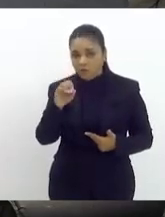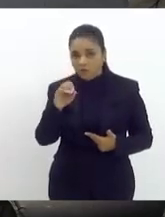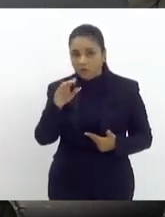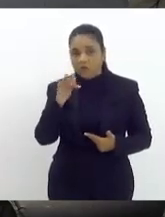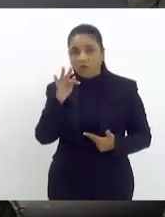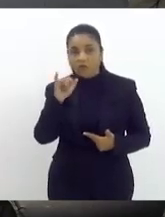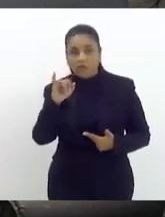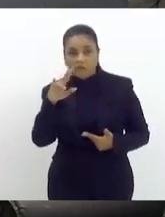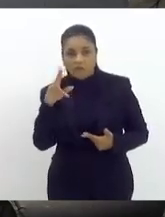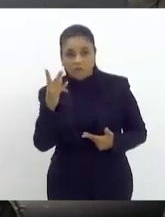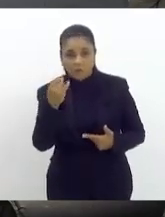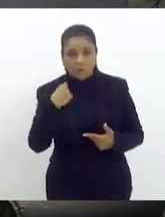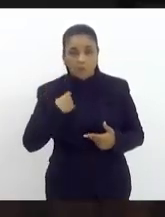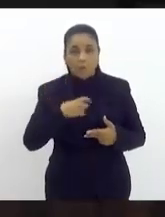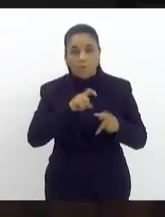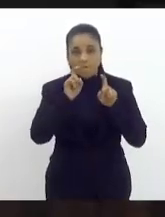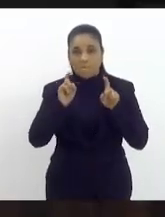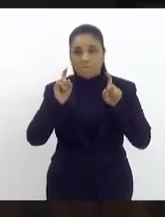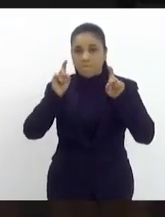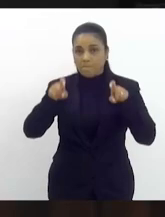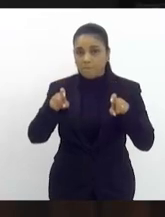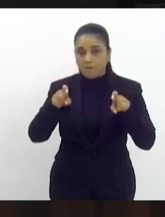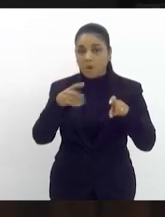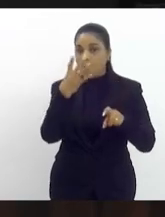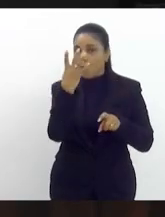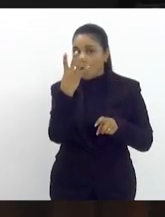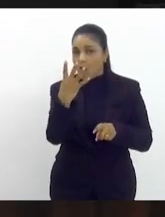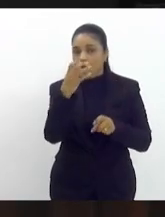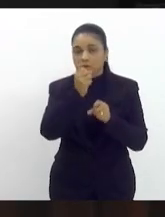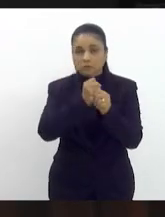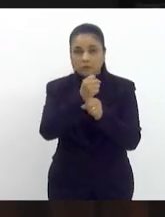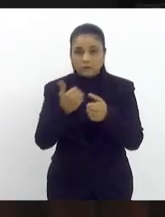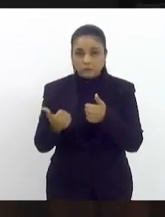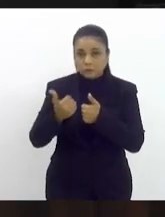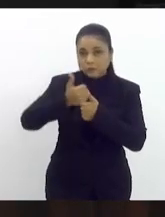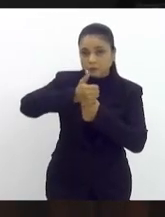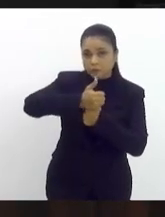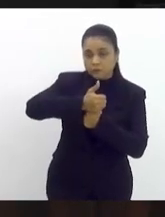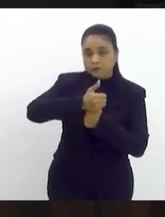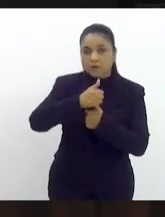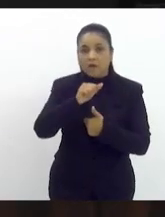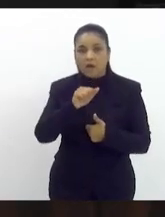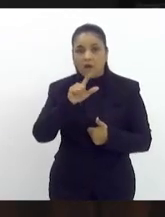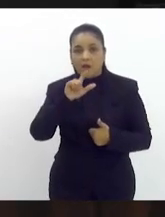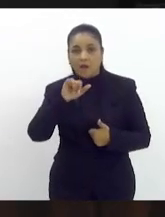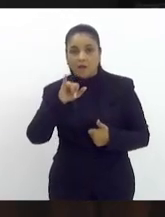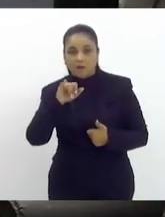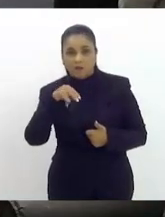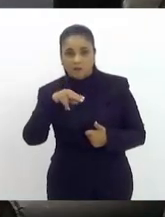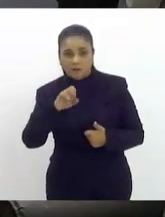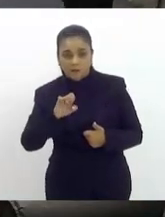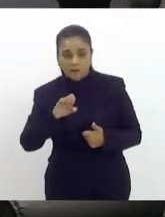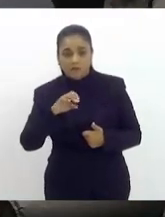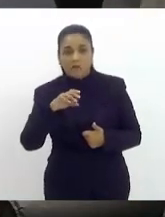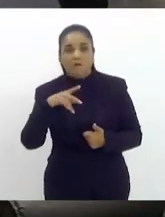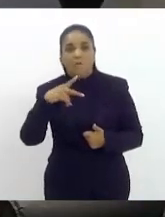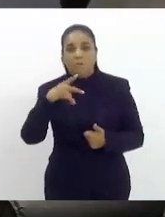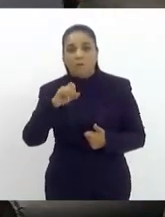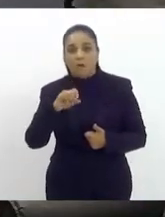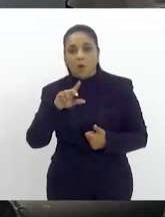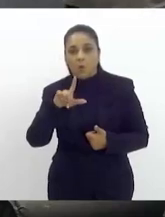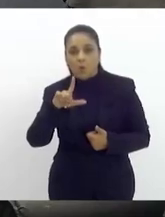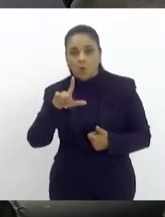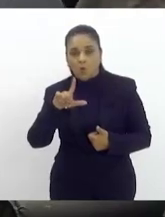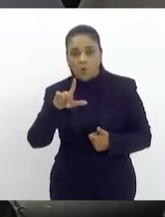para exercer mandato de 4 anos em substituição de Aline Paola Braga Câmara de Almeida,